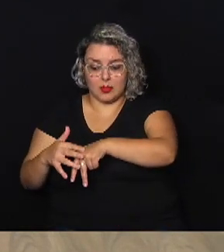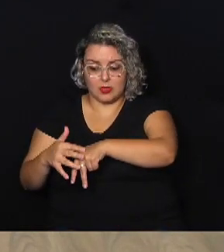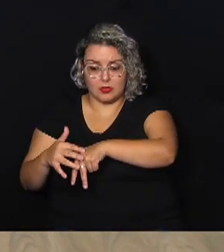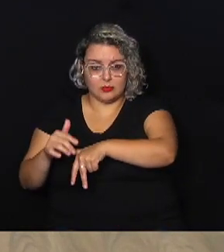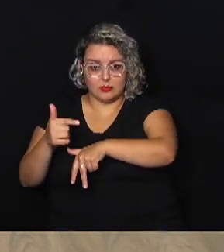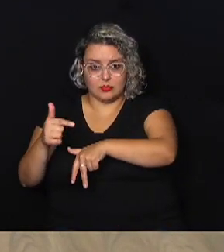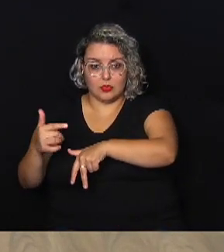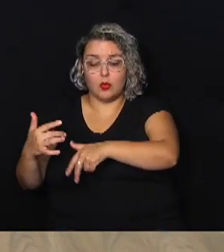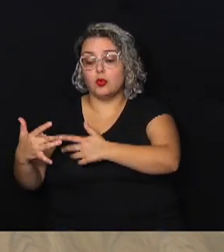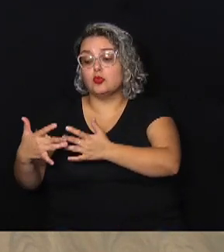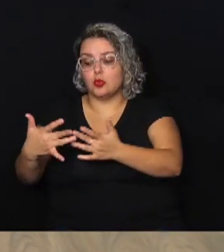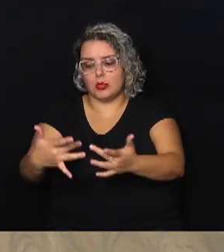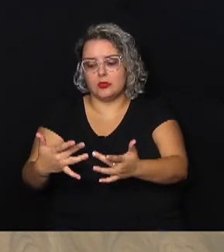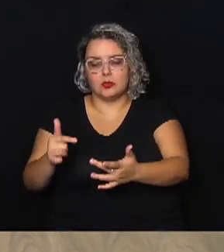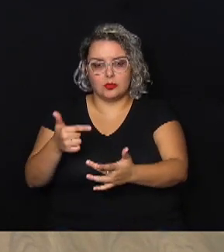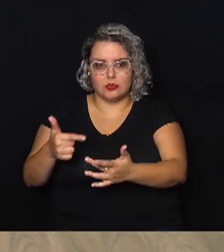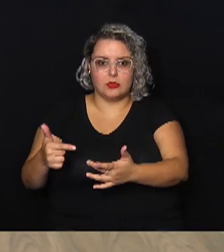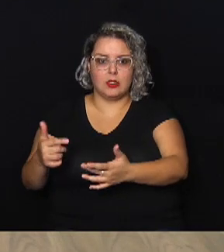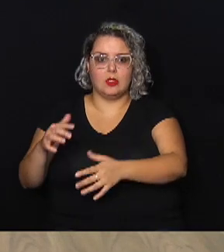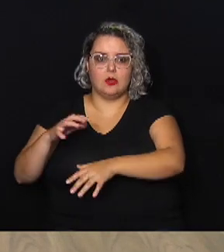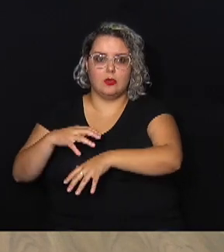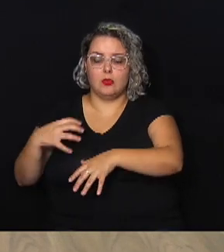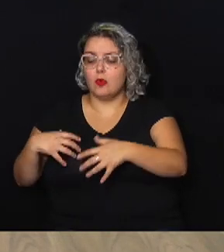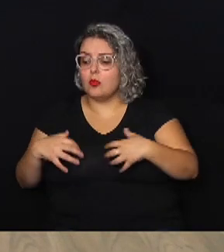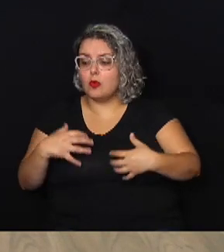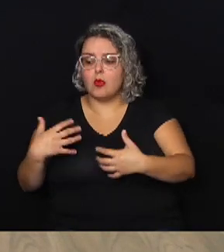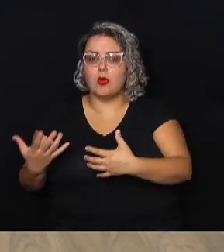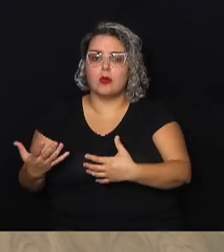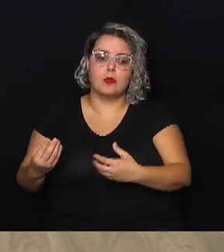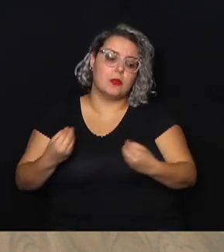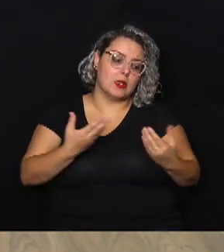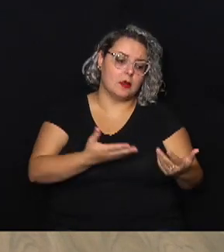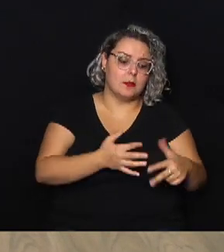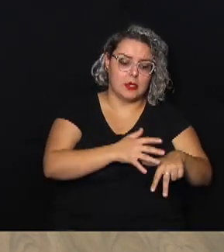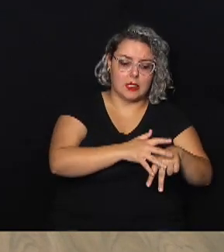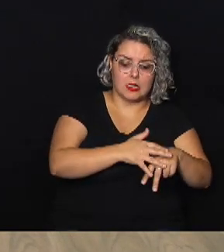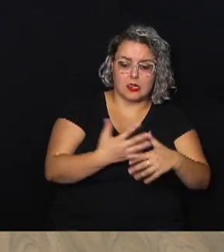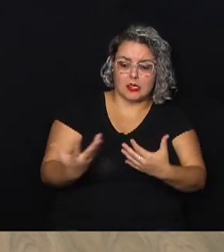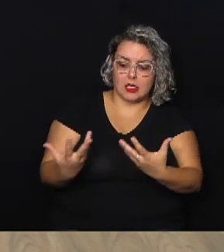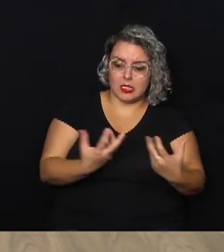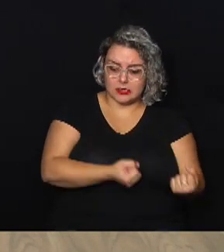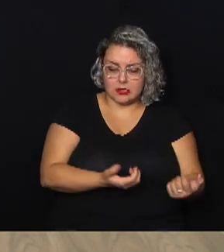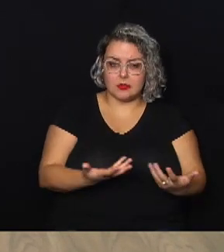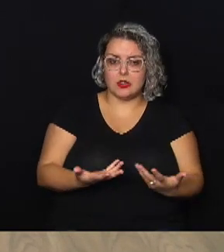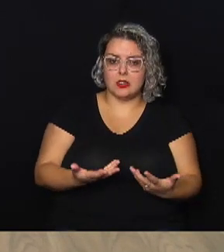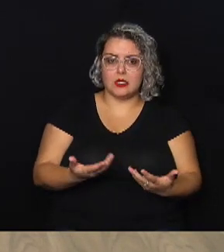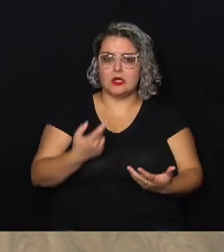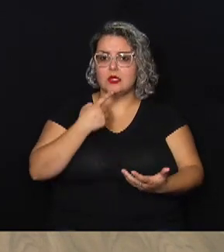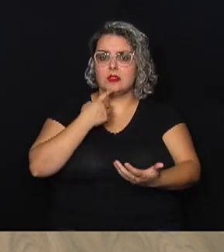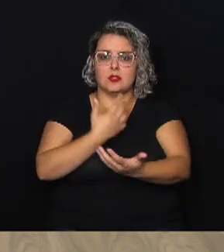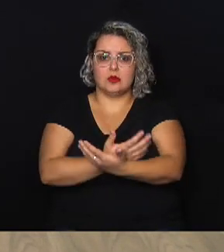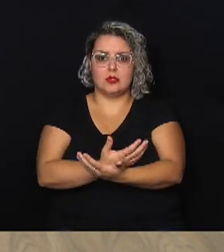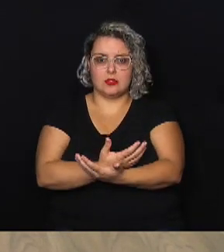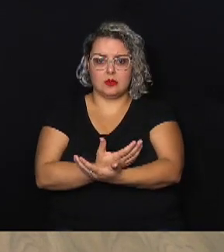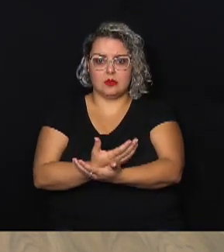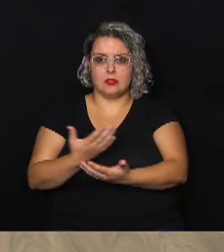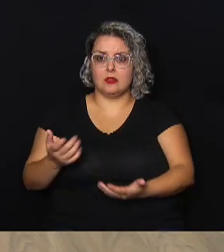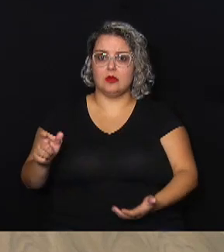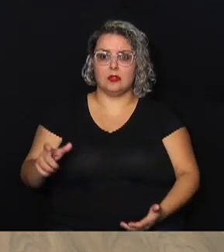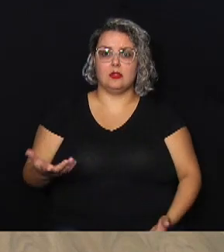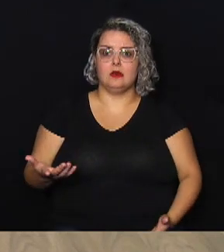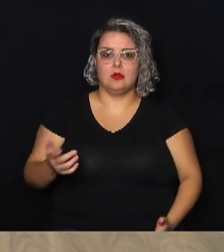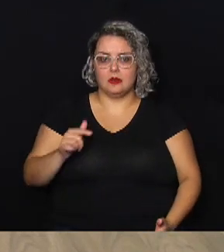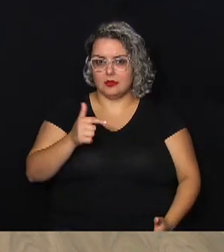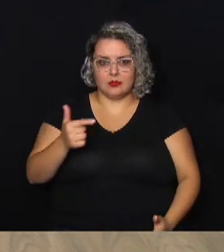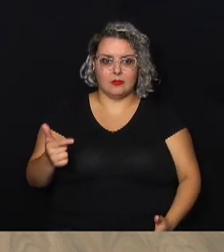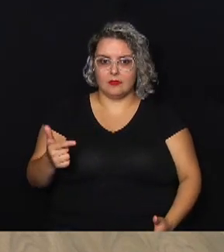passou para a pessoa que recebeu. E nesse caso de medula, a pessoa não vai ficar sem a medula? Explica pra gente. De jeito